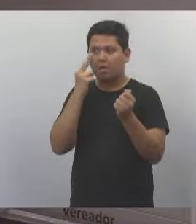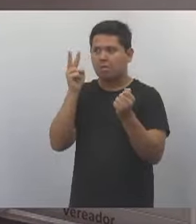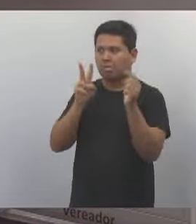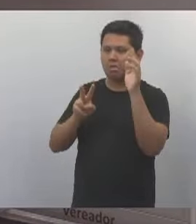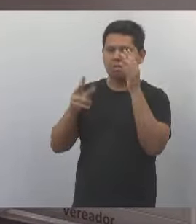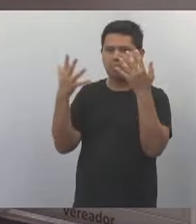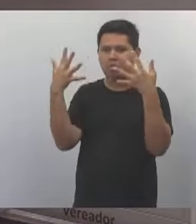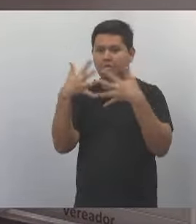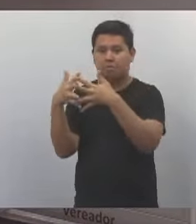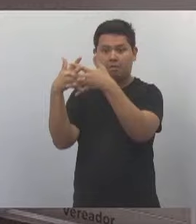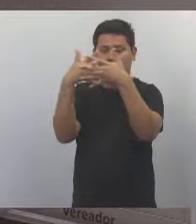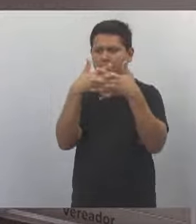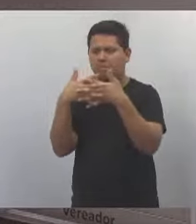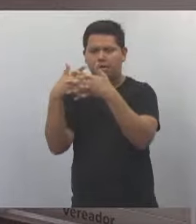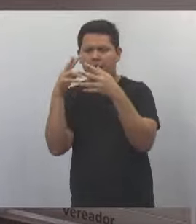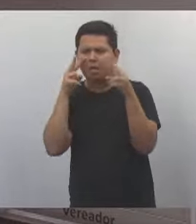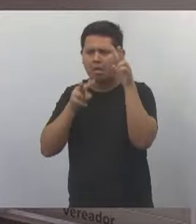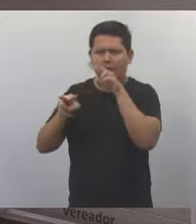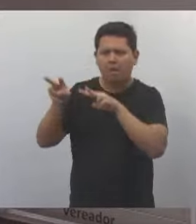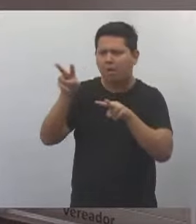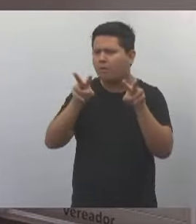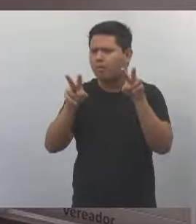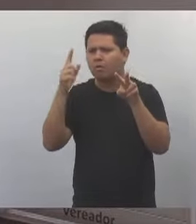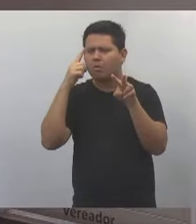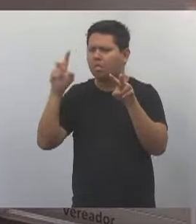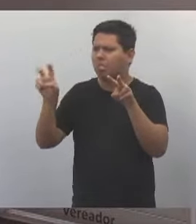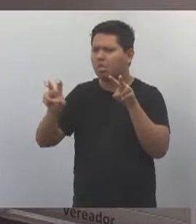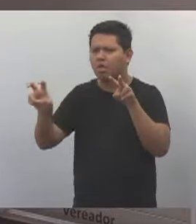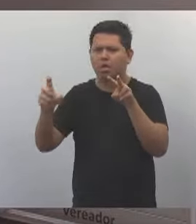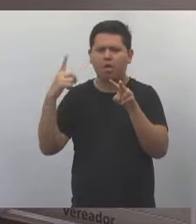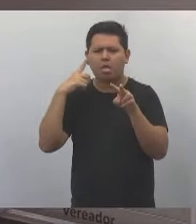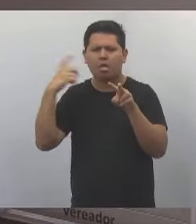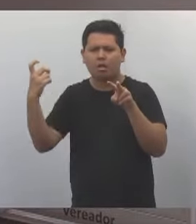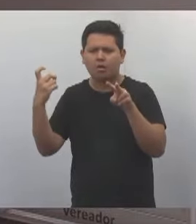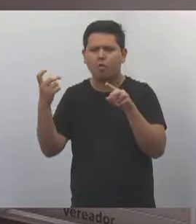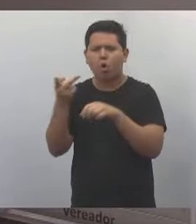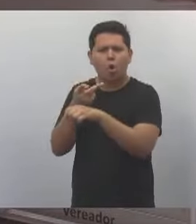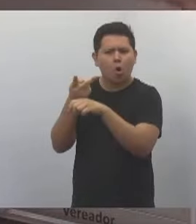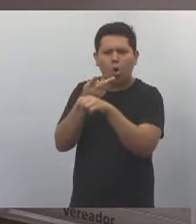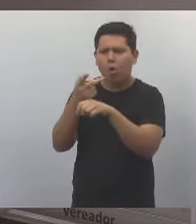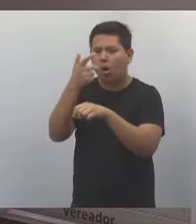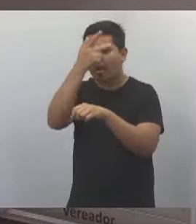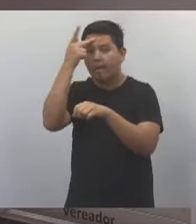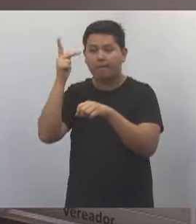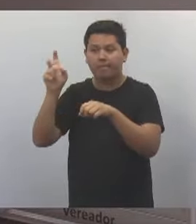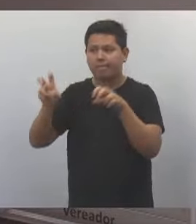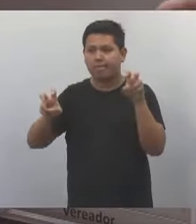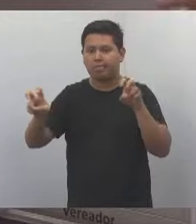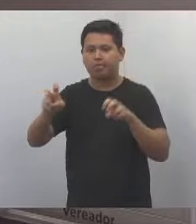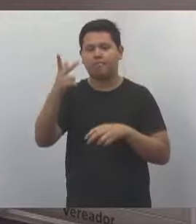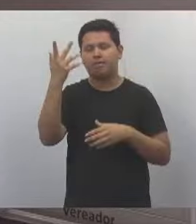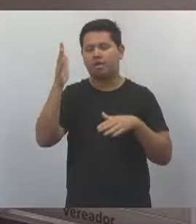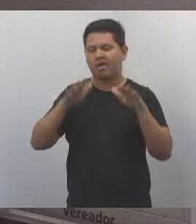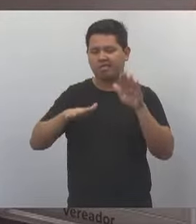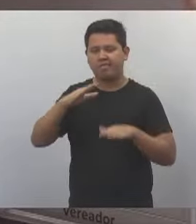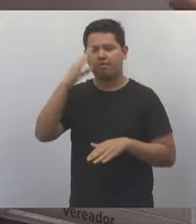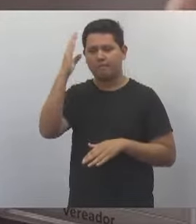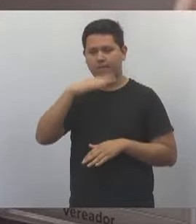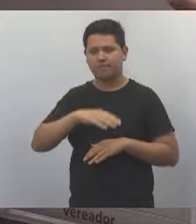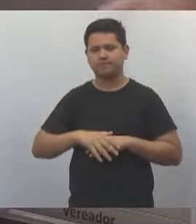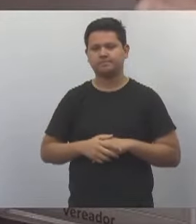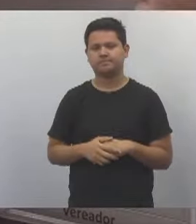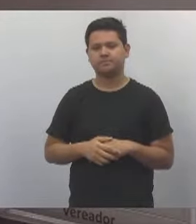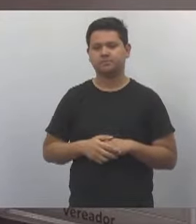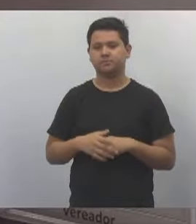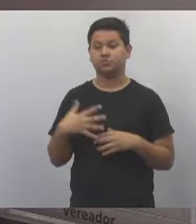para saber de onde fica o barulho, se está da direita, da esquerda. Isso é lamentável e, às vezes, uma forma até